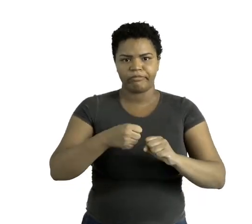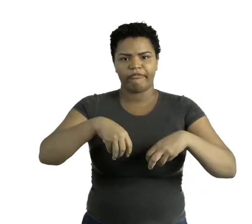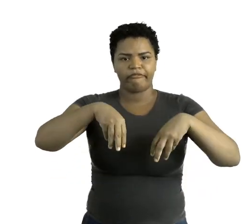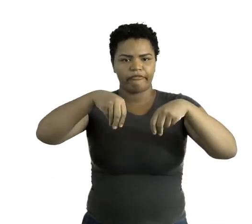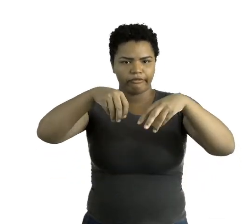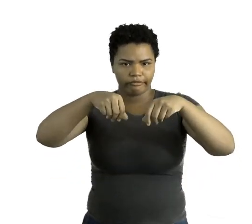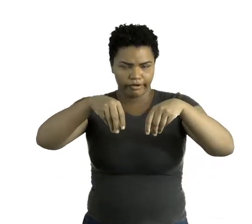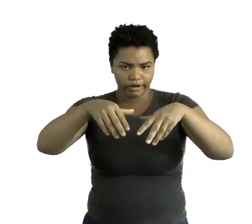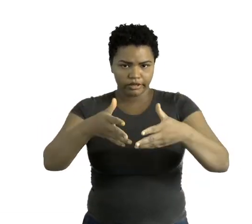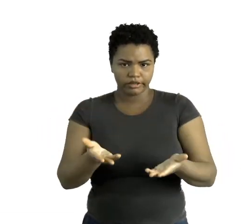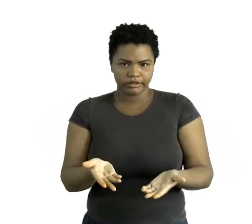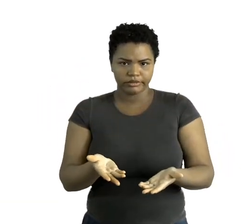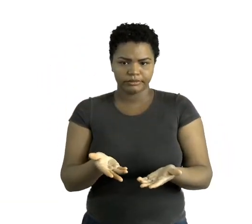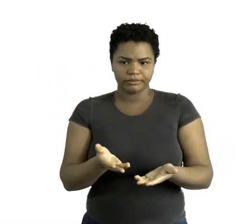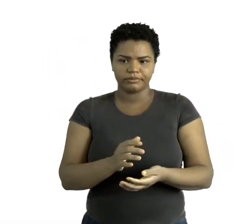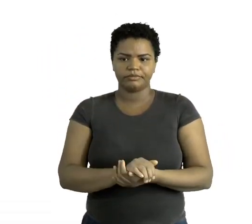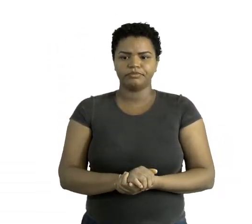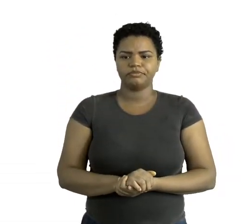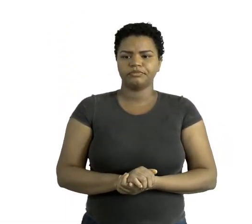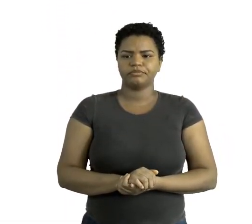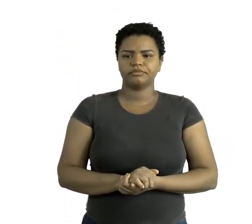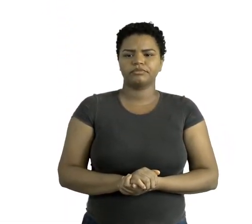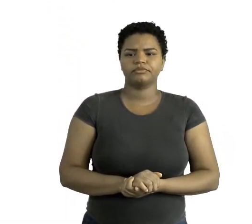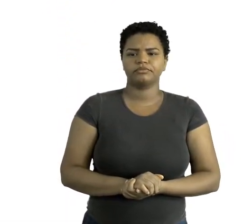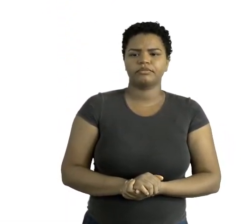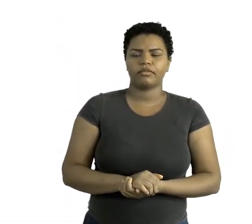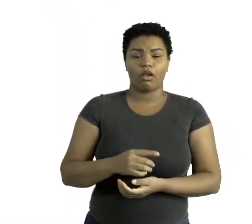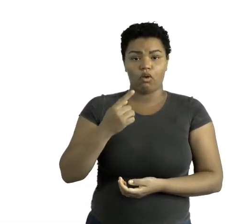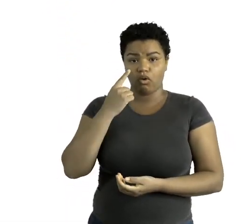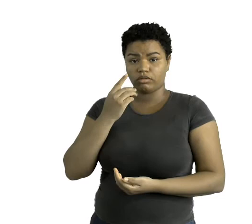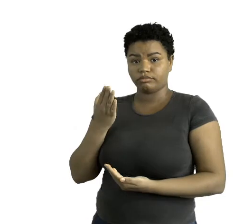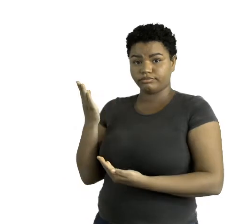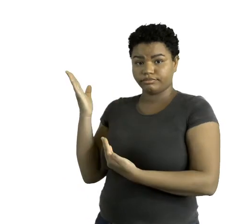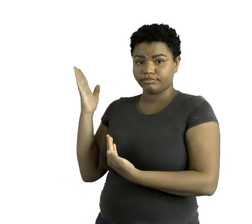essa daí é em bom despacho, em Passos de